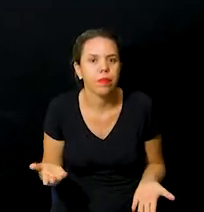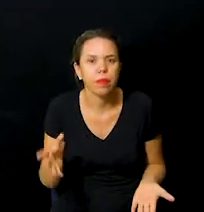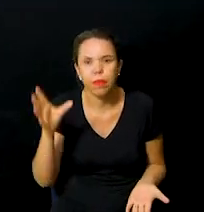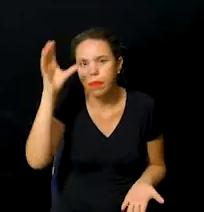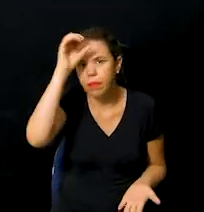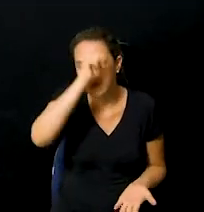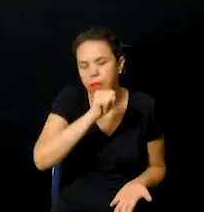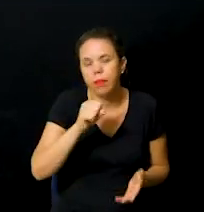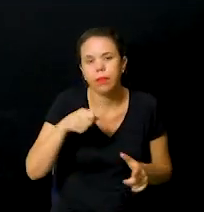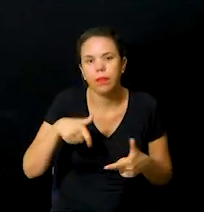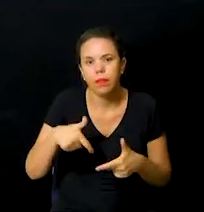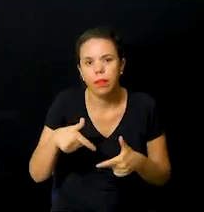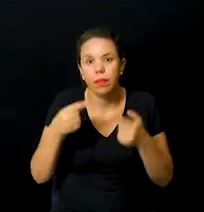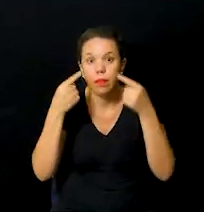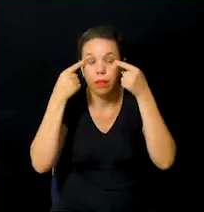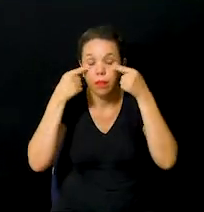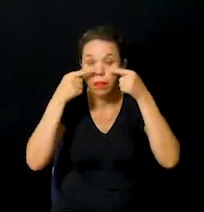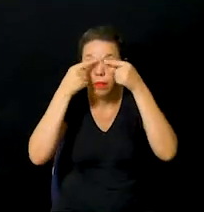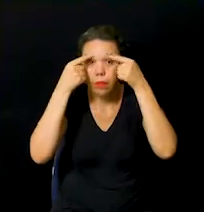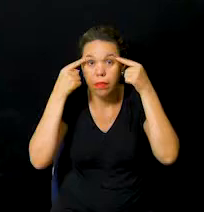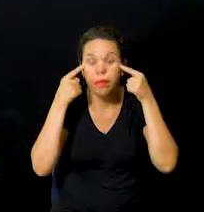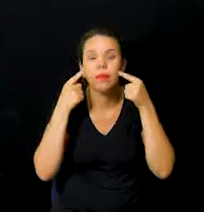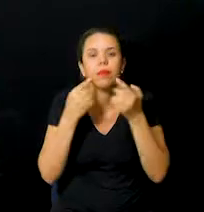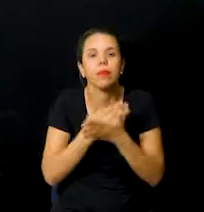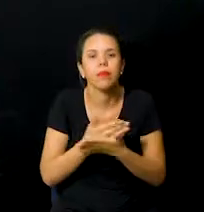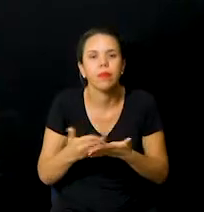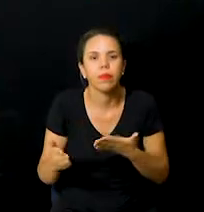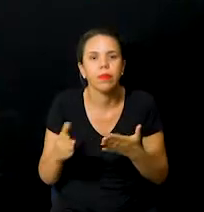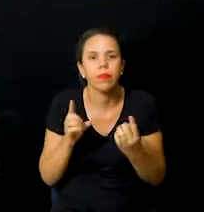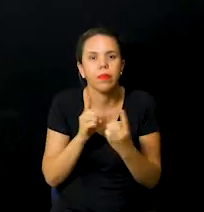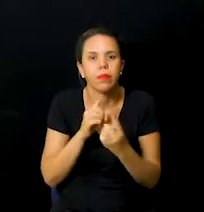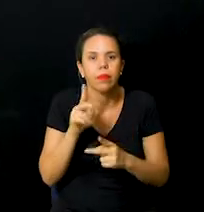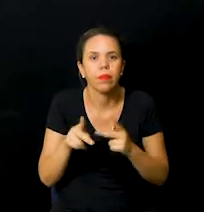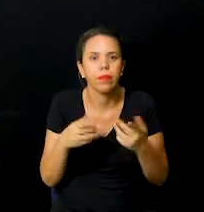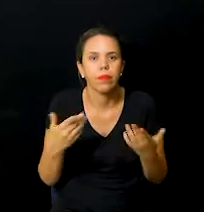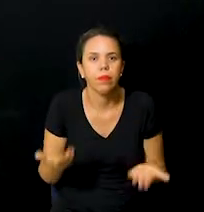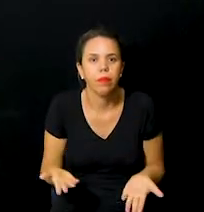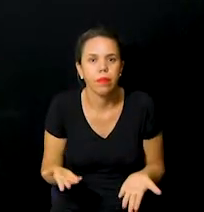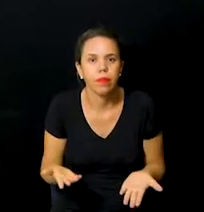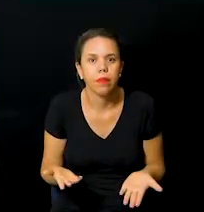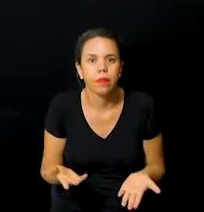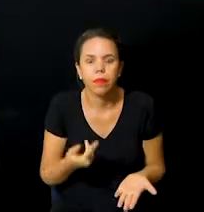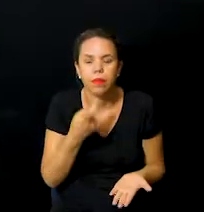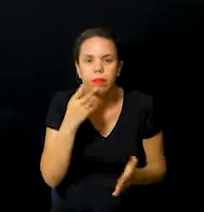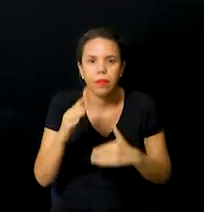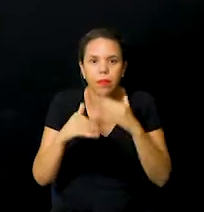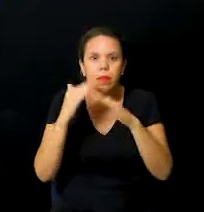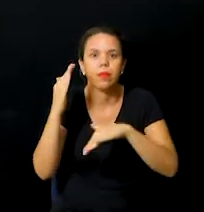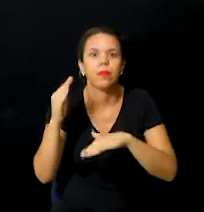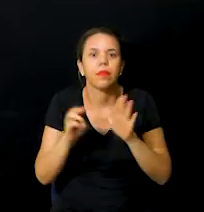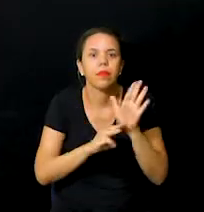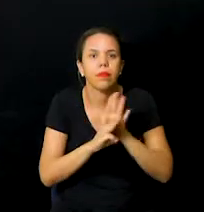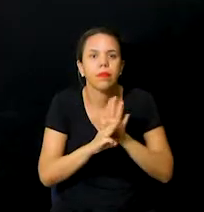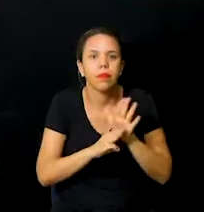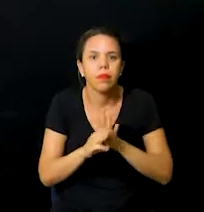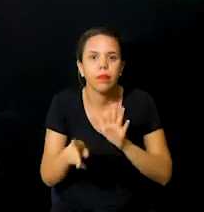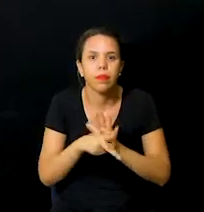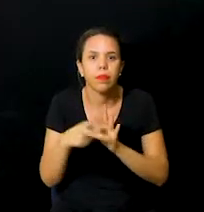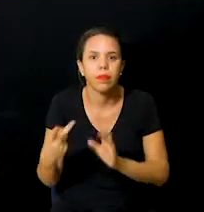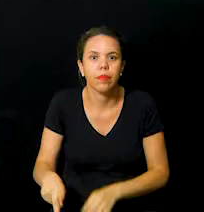Você aprendeu a trabalhar com as sobrancelhas, começou a atender as pessoas e desenvolveu um